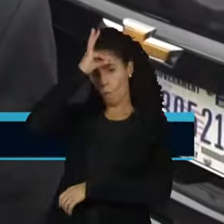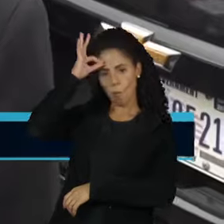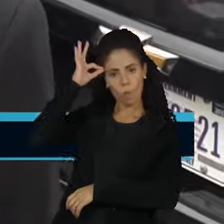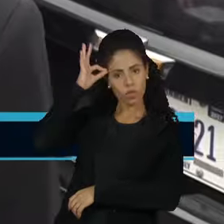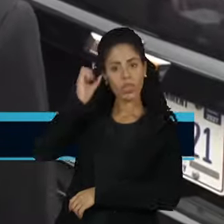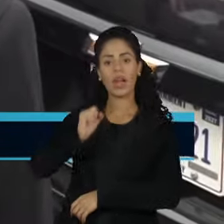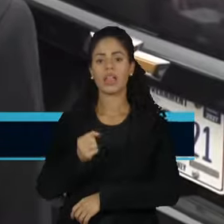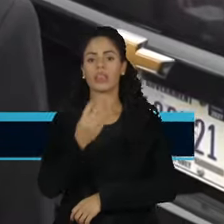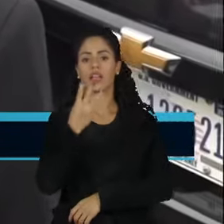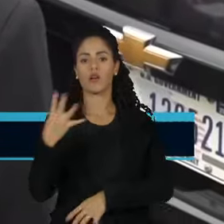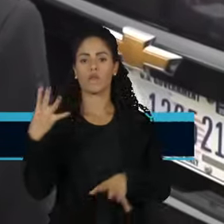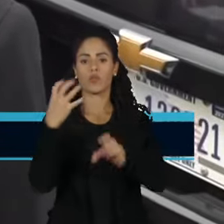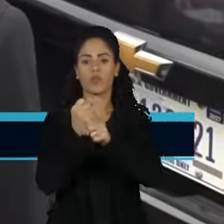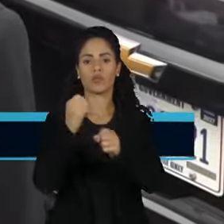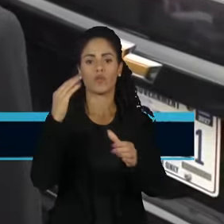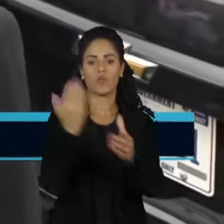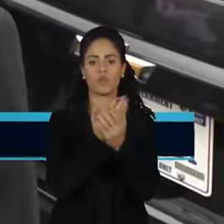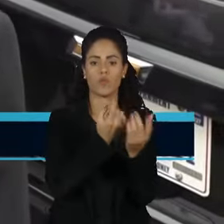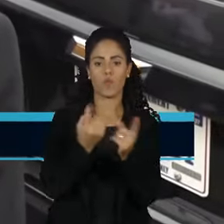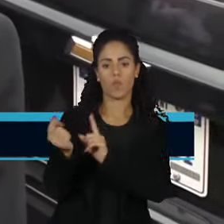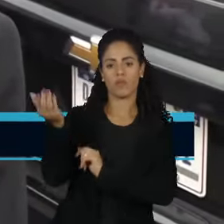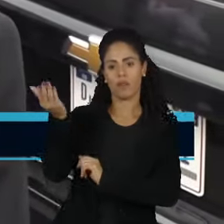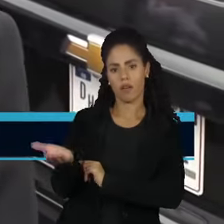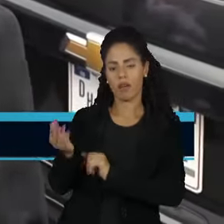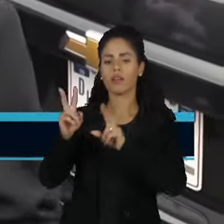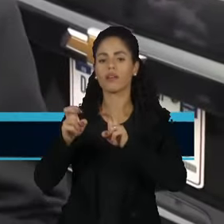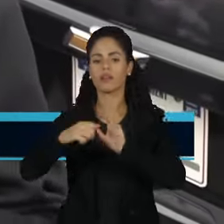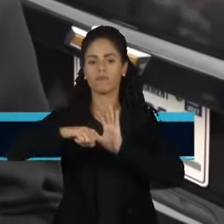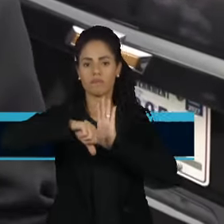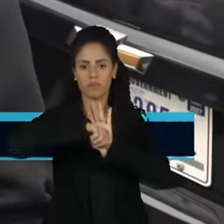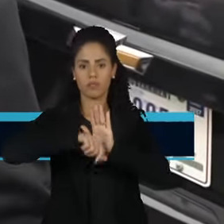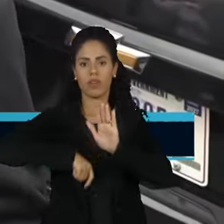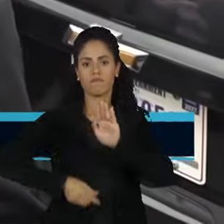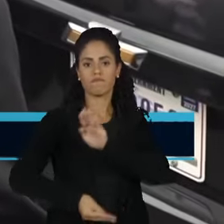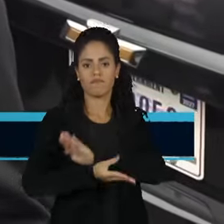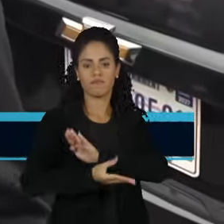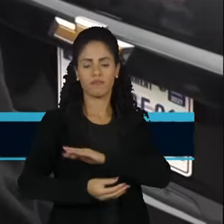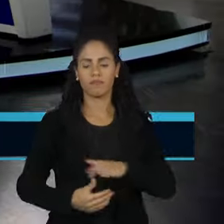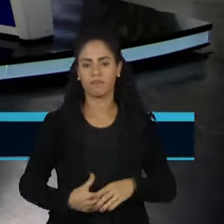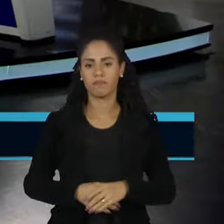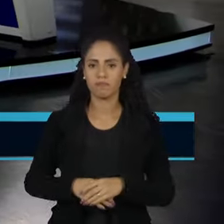34 acusações feitas contra ele envolvendo o caso do suborno.